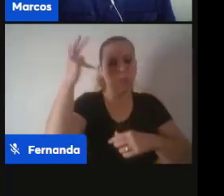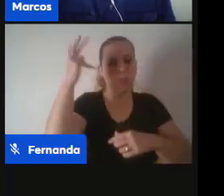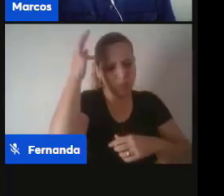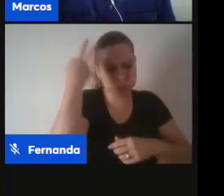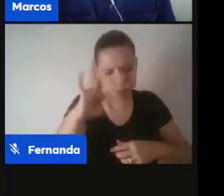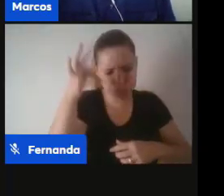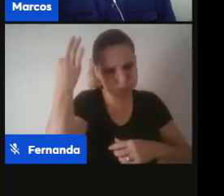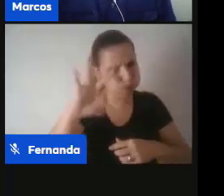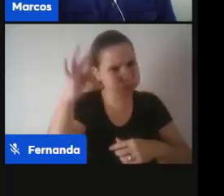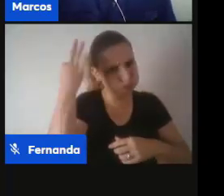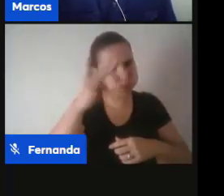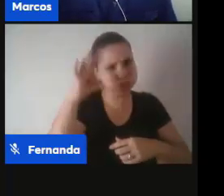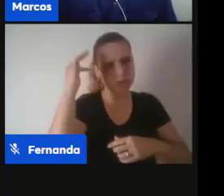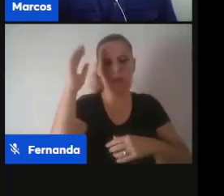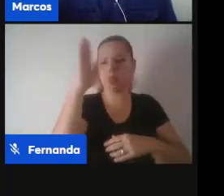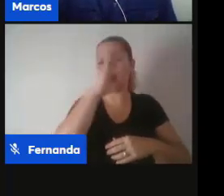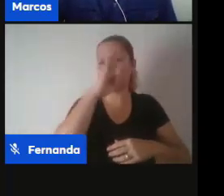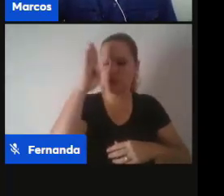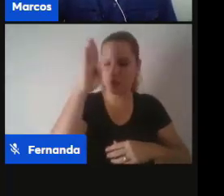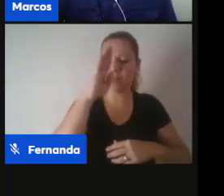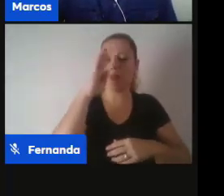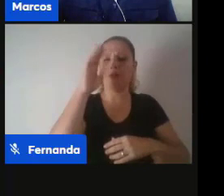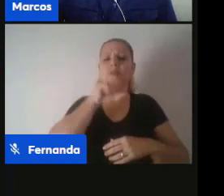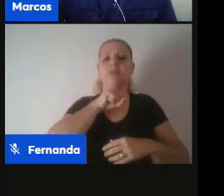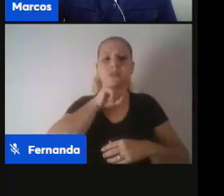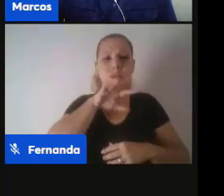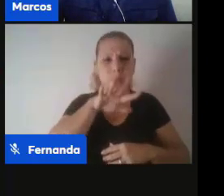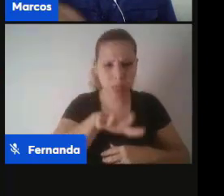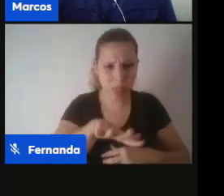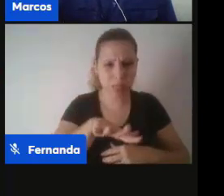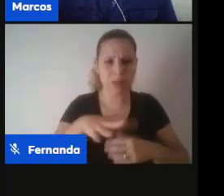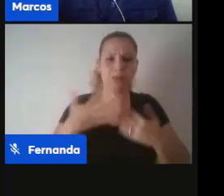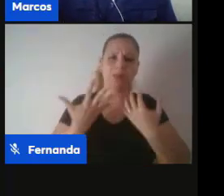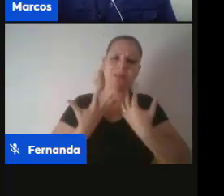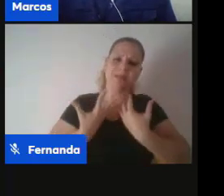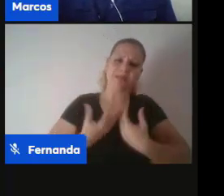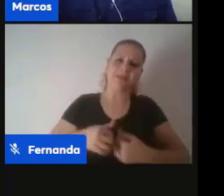apetite, náusea, vômito, febre alta, extremo cansaço e dor no corpo.